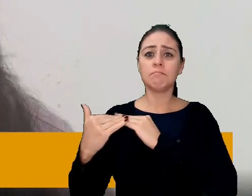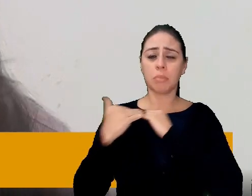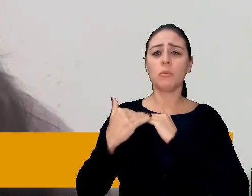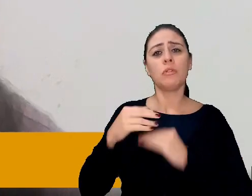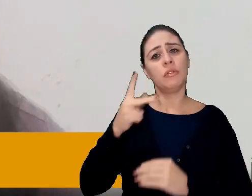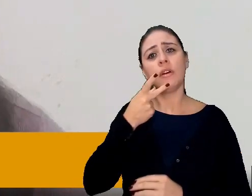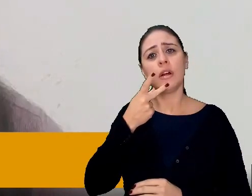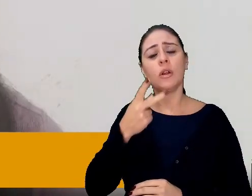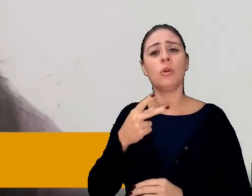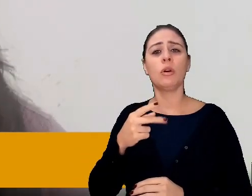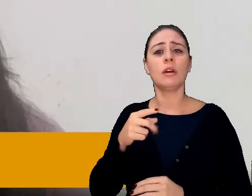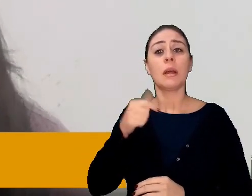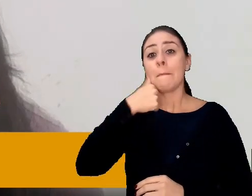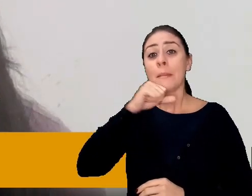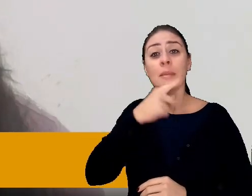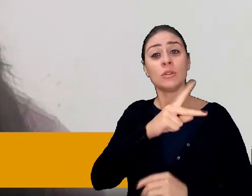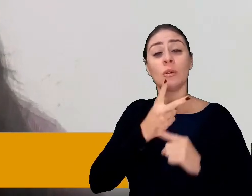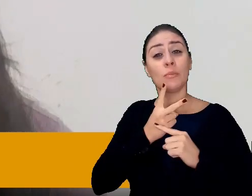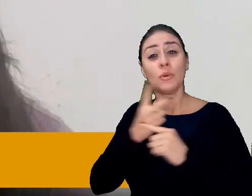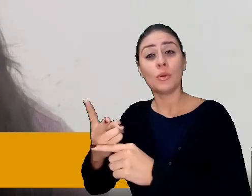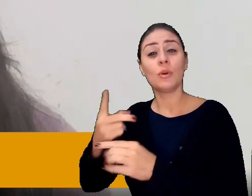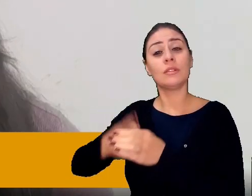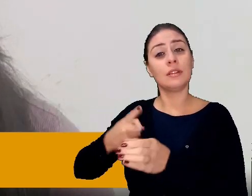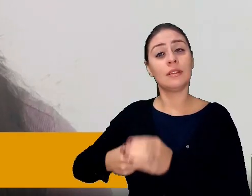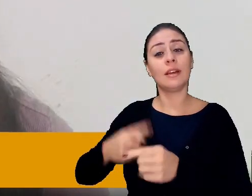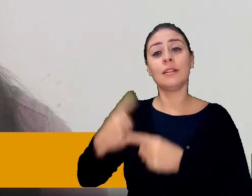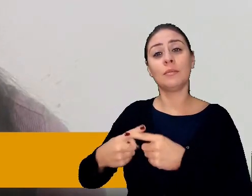vida melhor, porque naquele momento estava difícil para ela morar, né?